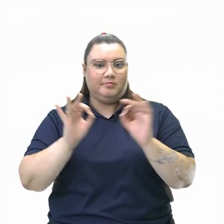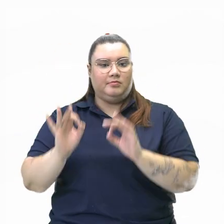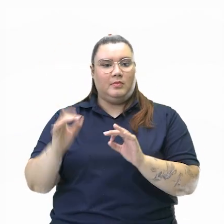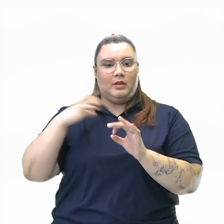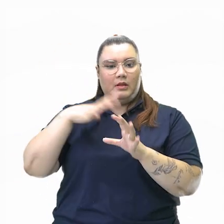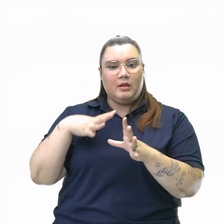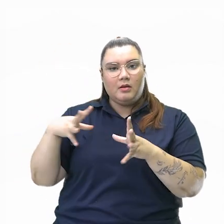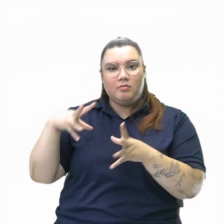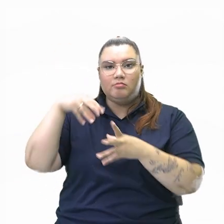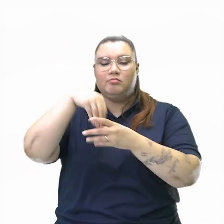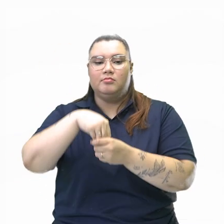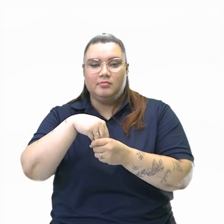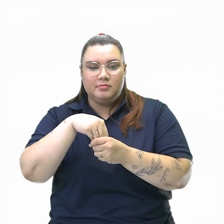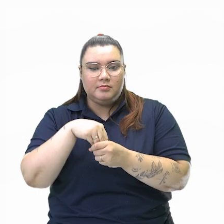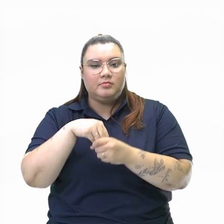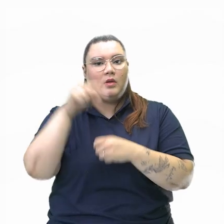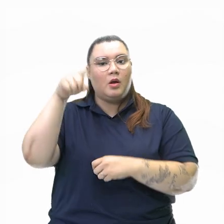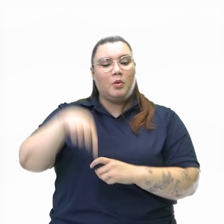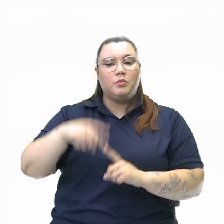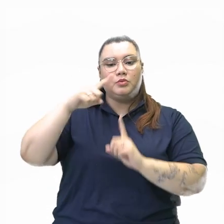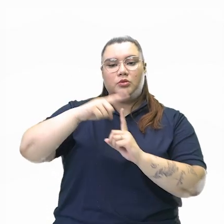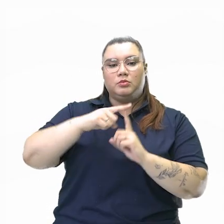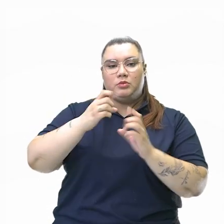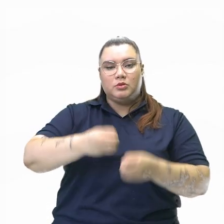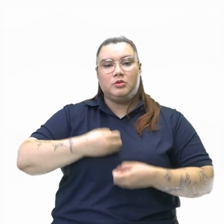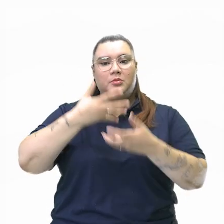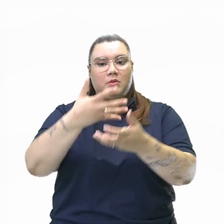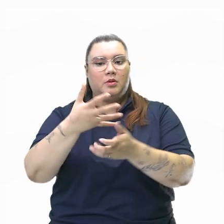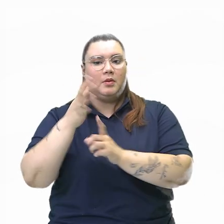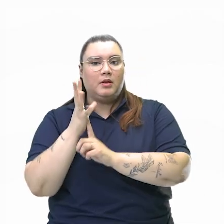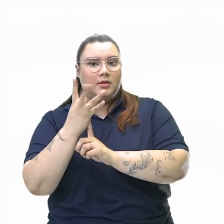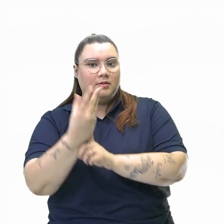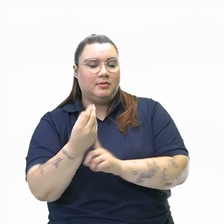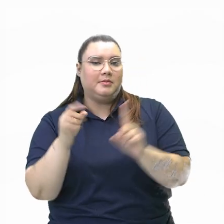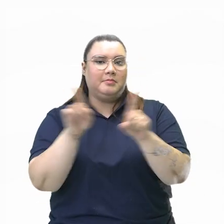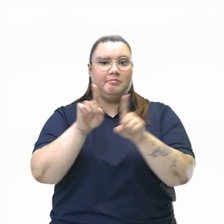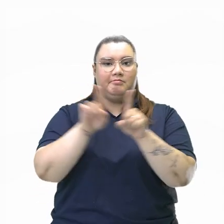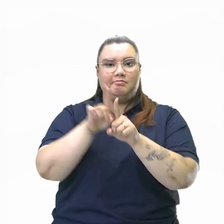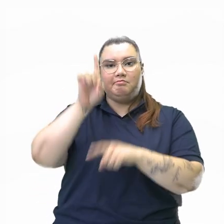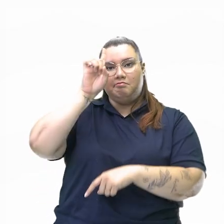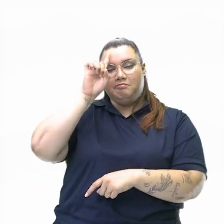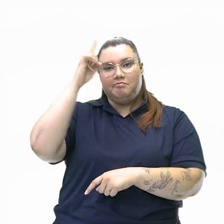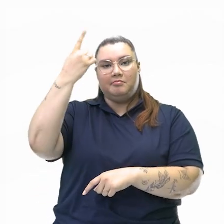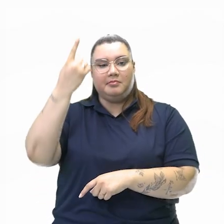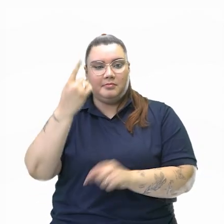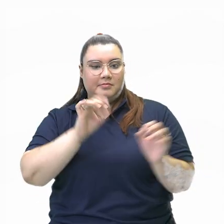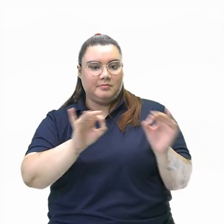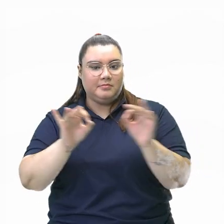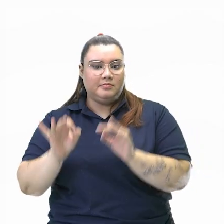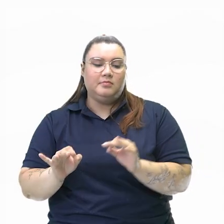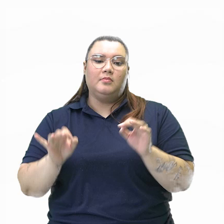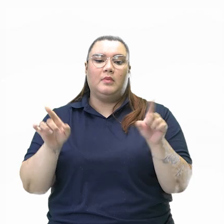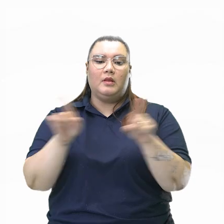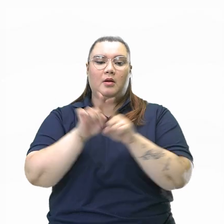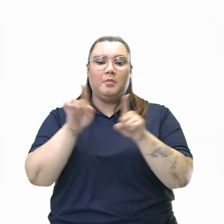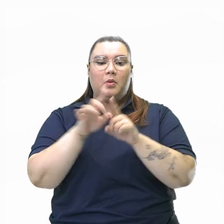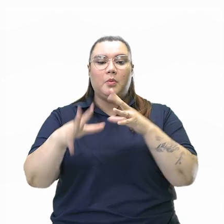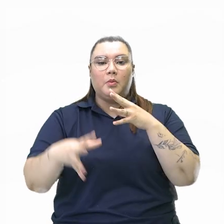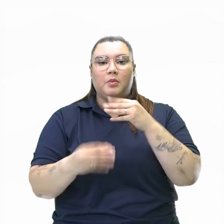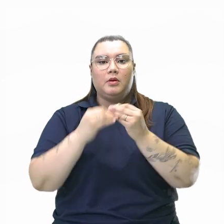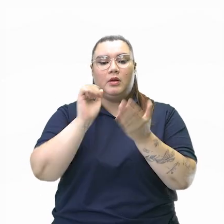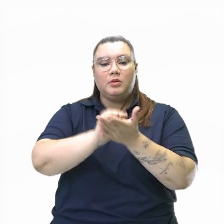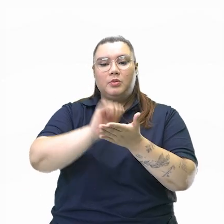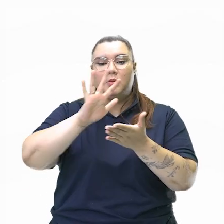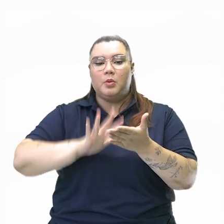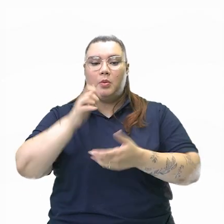estão inseridas, né? É uma forma de expressão artística e de criatividade, contribui para a